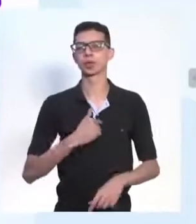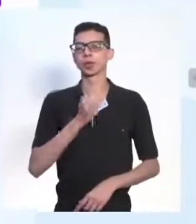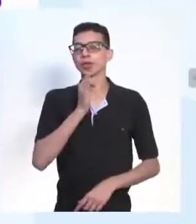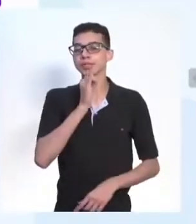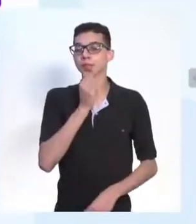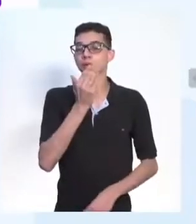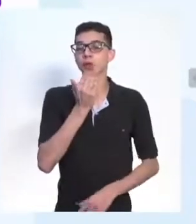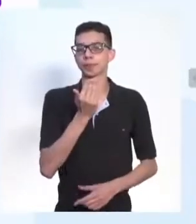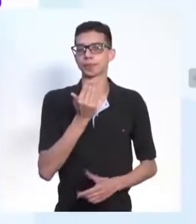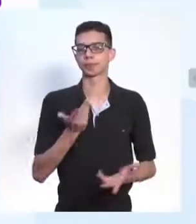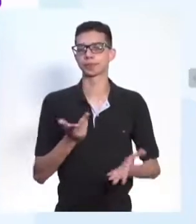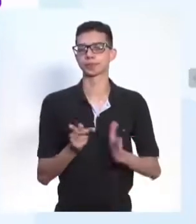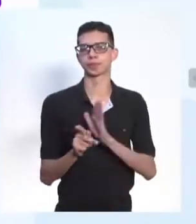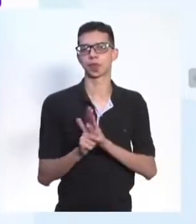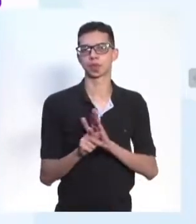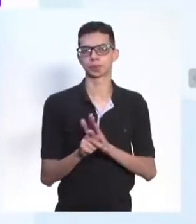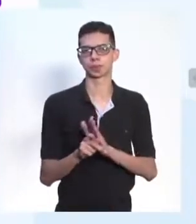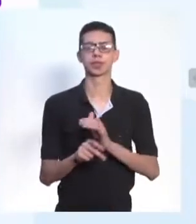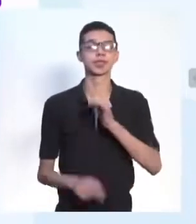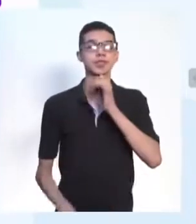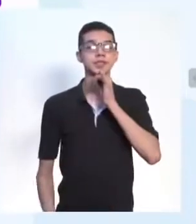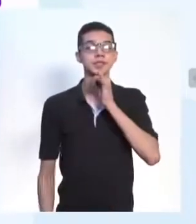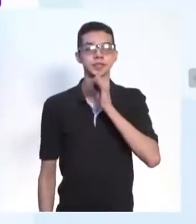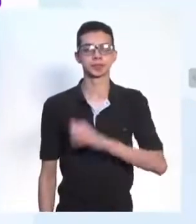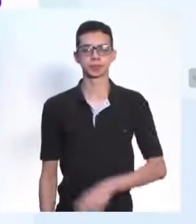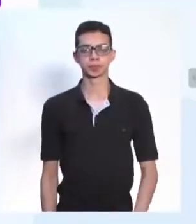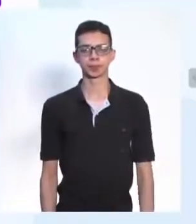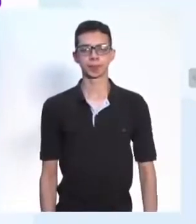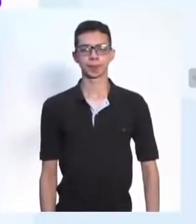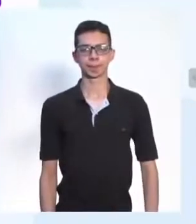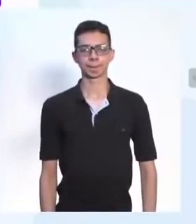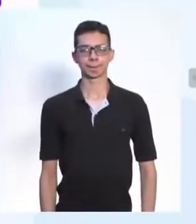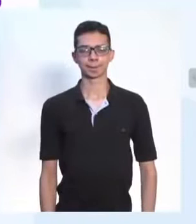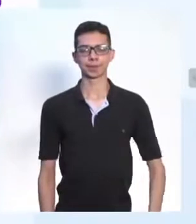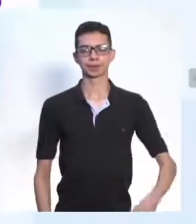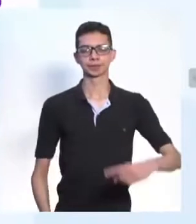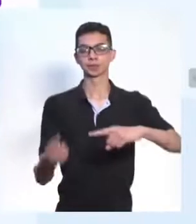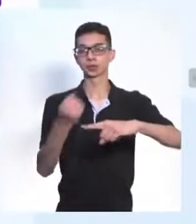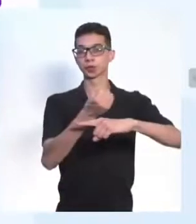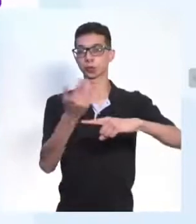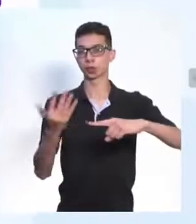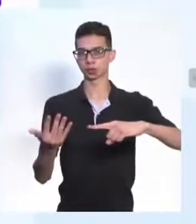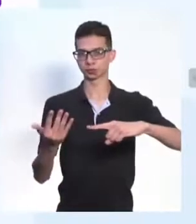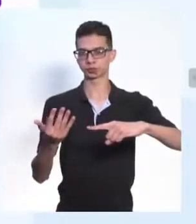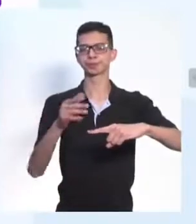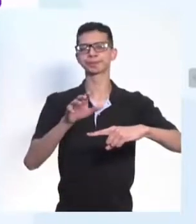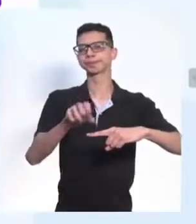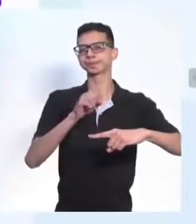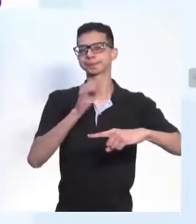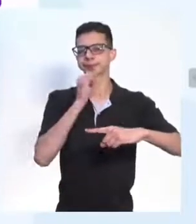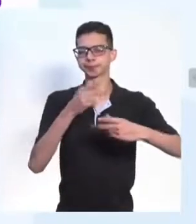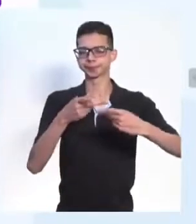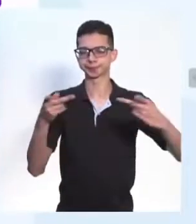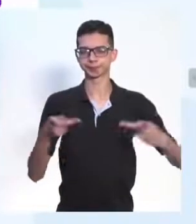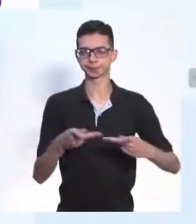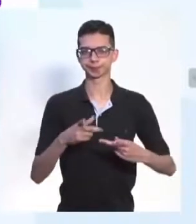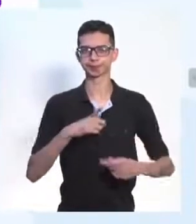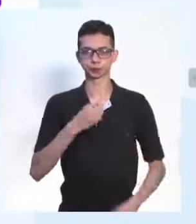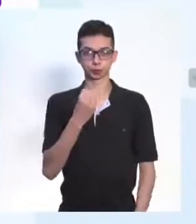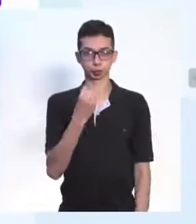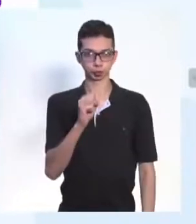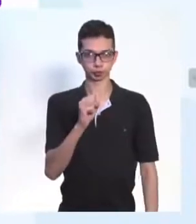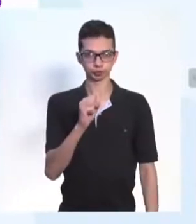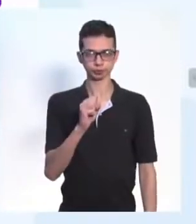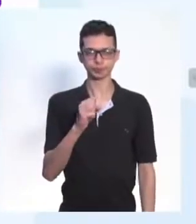comidas dessa pizza. Então, por exemplo, se eu dividir a minha pizza em 8 partes, que